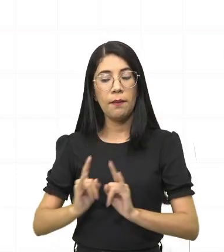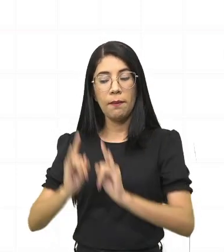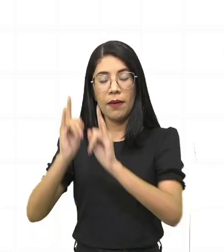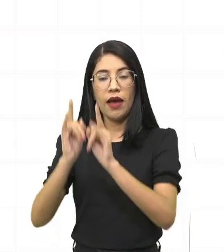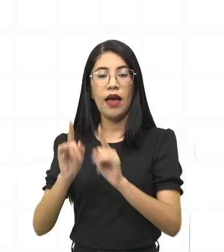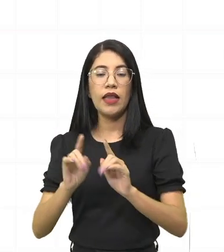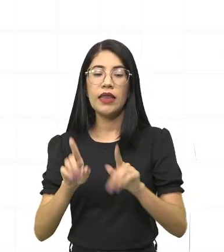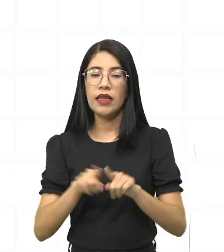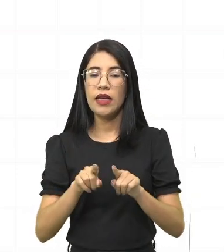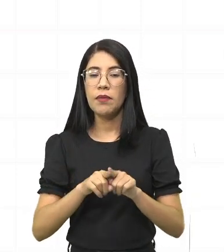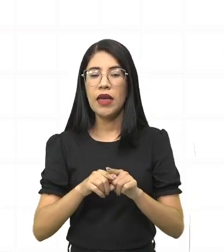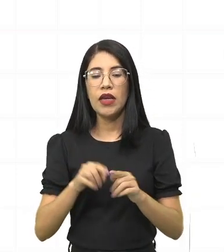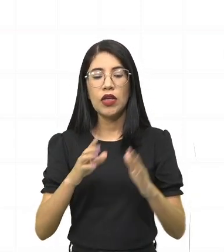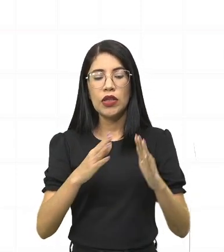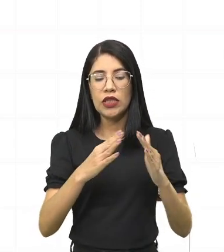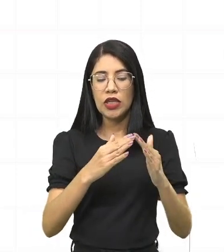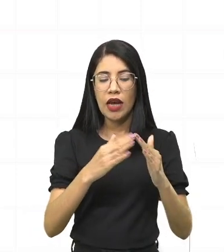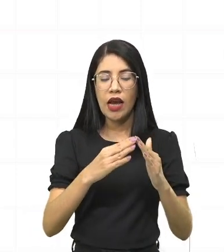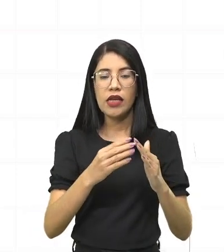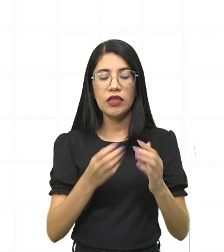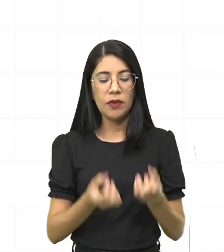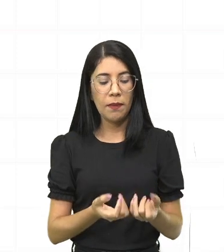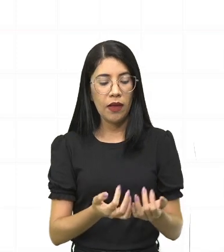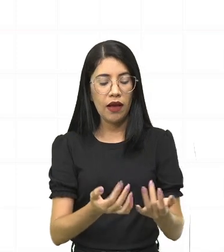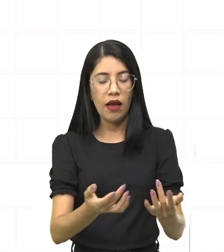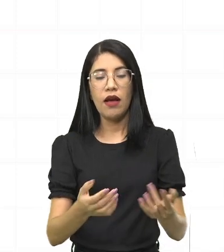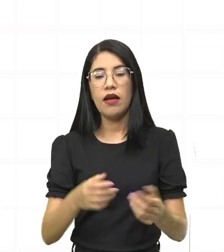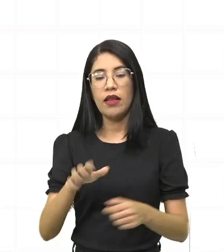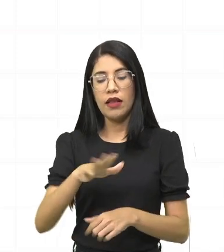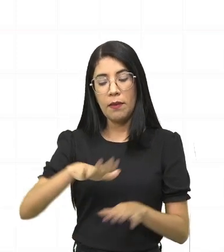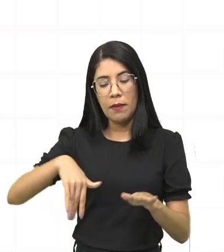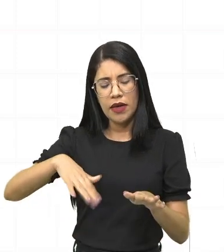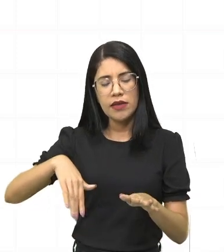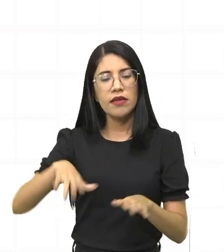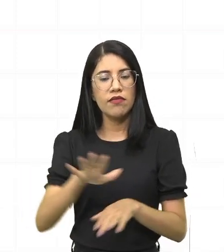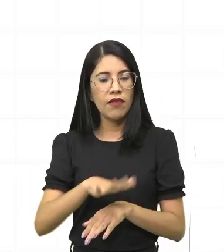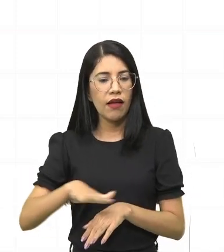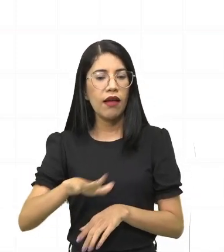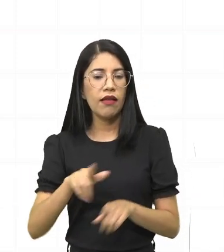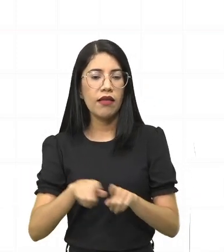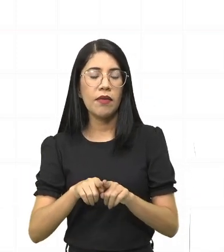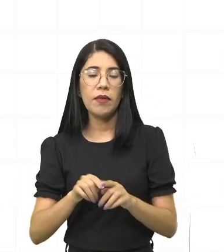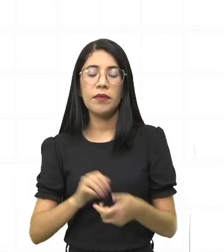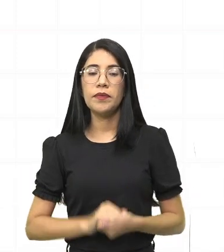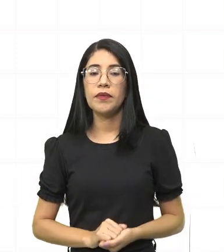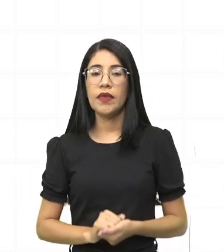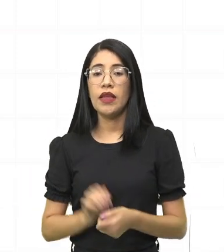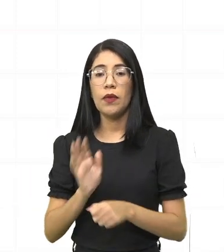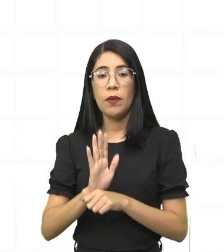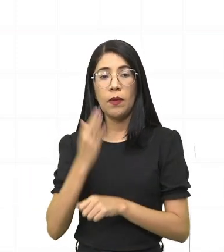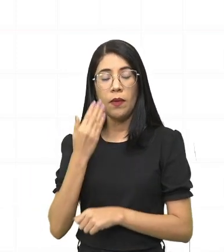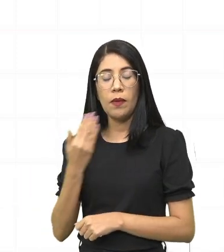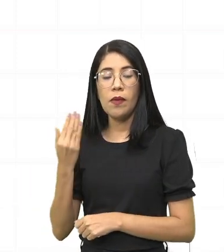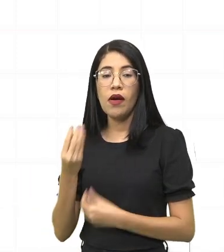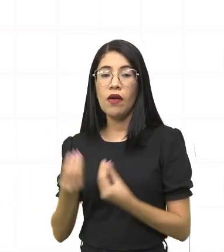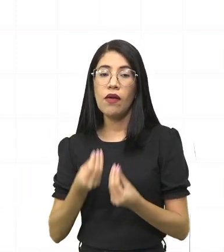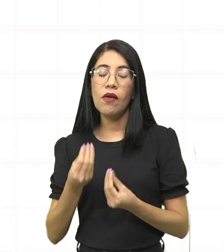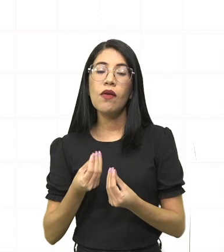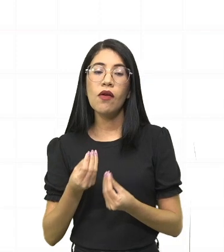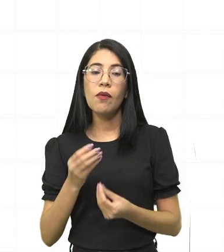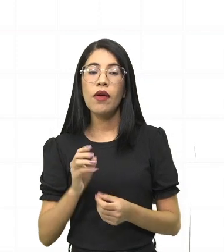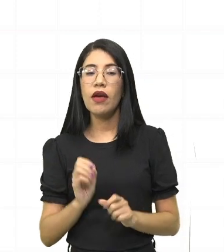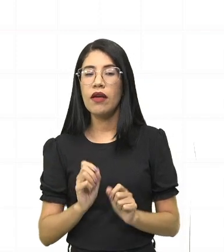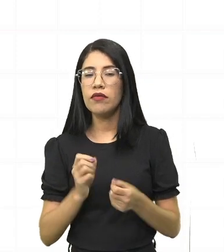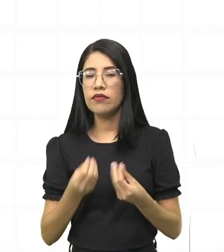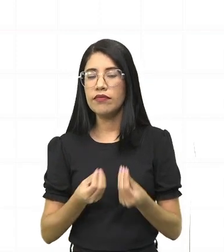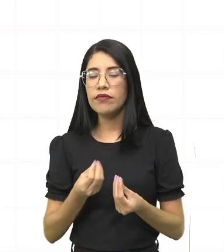de estufas, de piscinas e outras aplicações. Então, a gente vai dar uma olhada nesta imagem, né, onde a gente